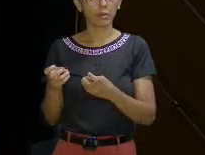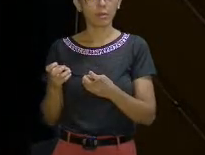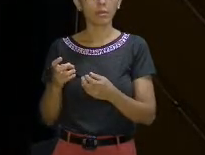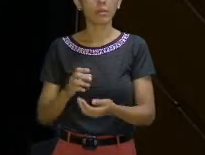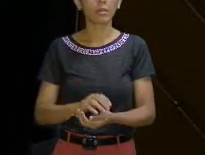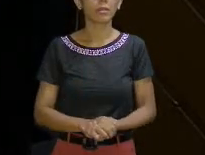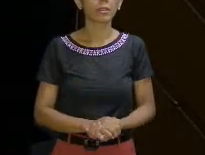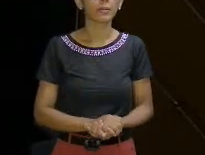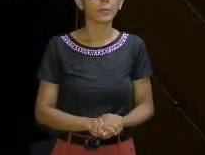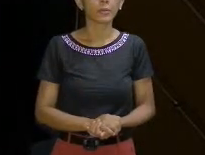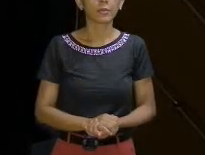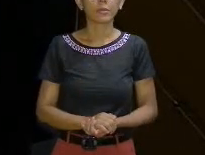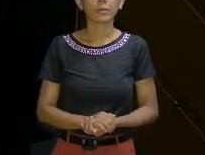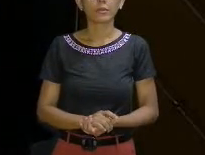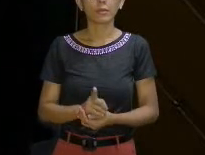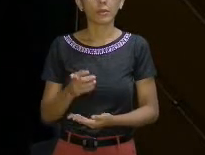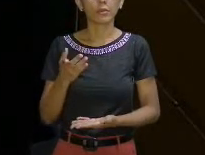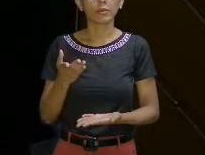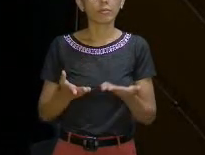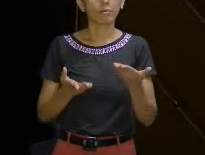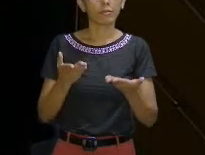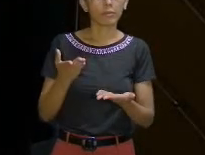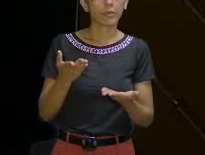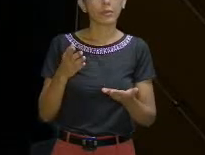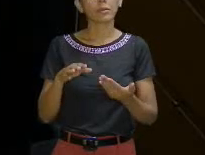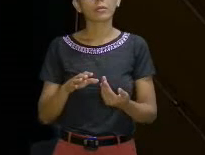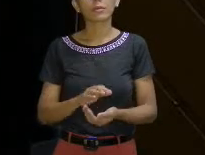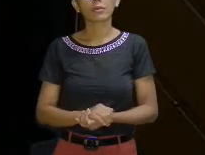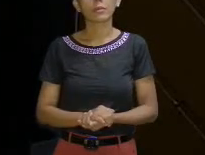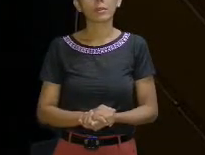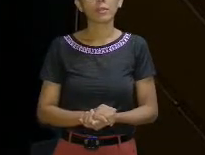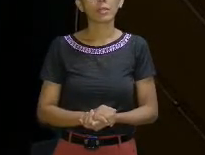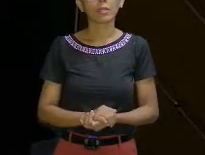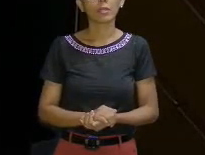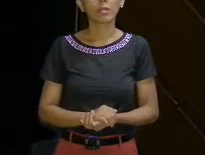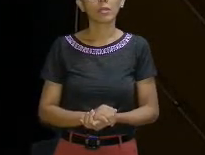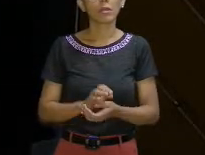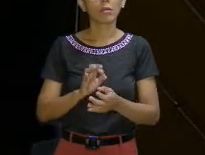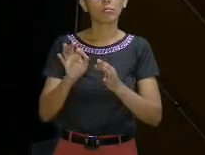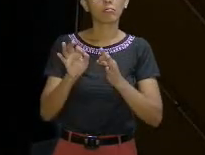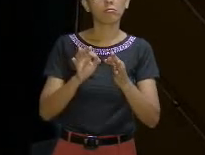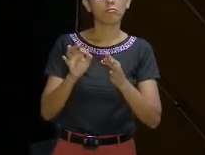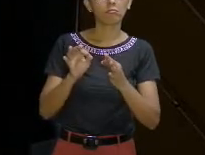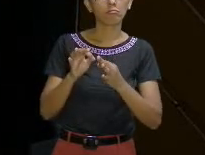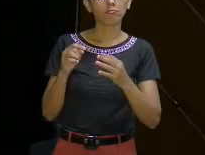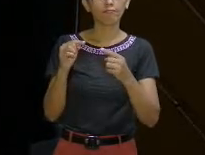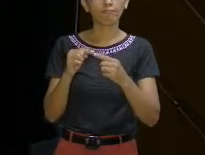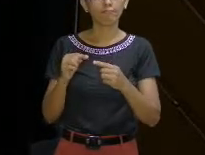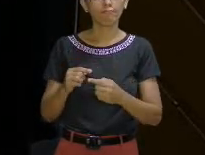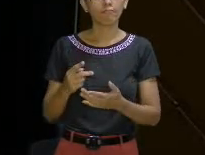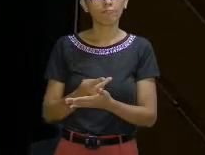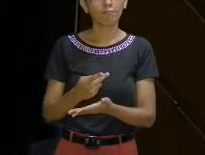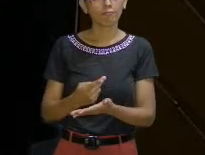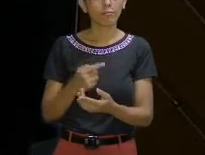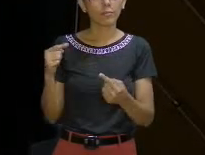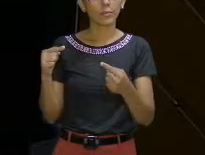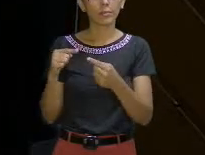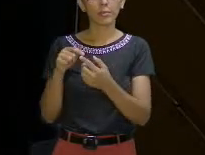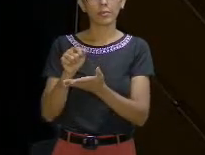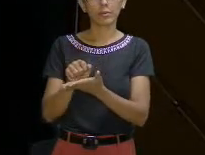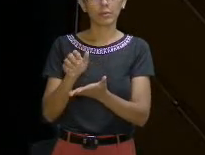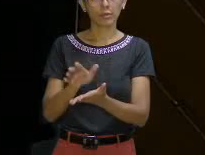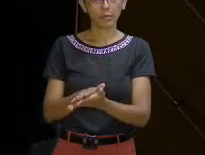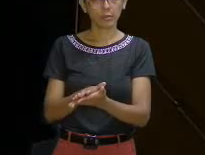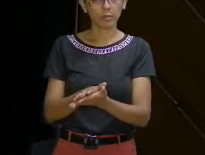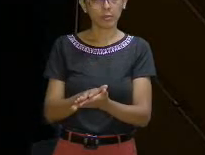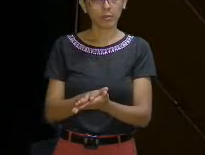e a razoabilidade, ajustando a pena, a gravidade e as circunstâncias. No presente caso, reconheço a